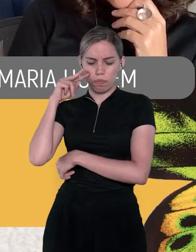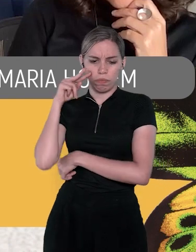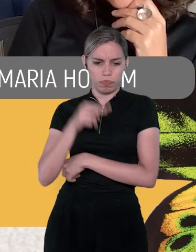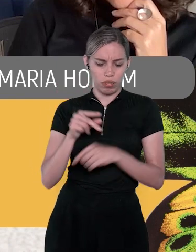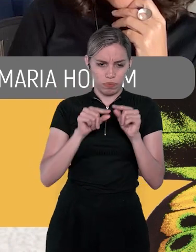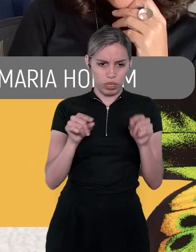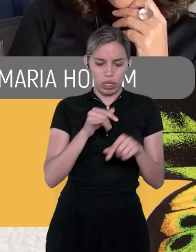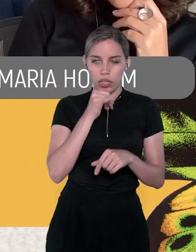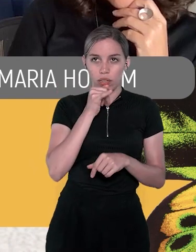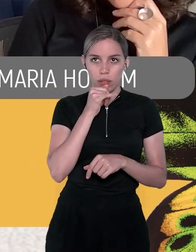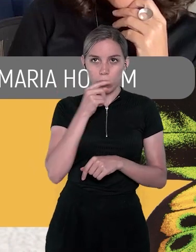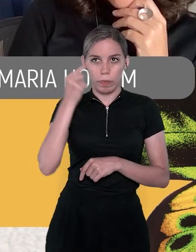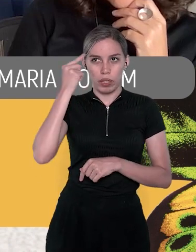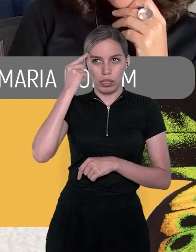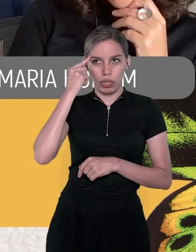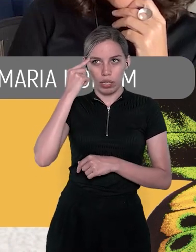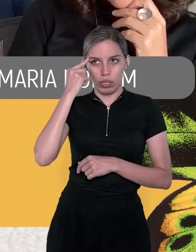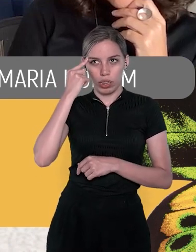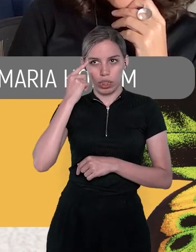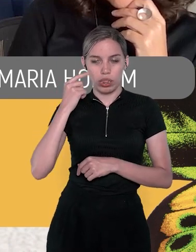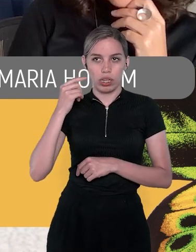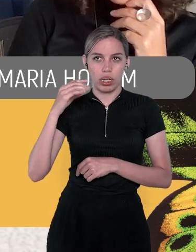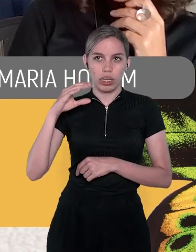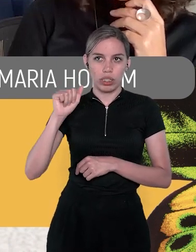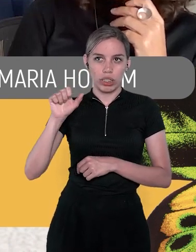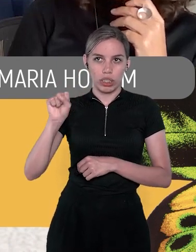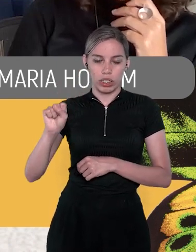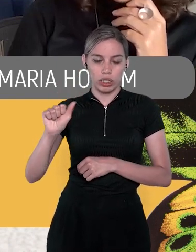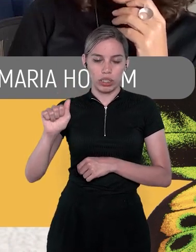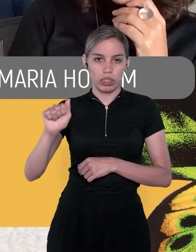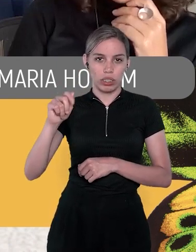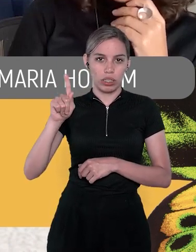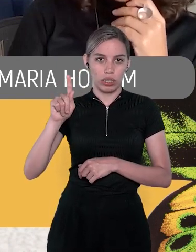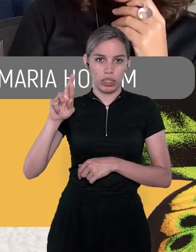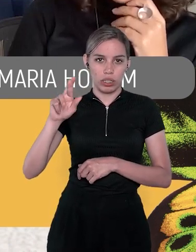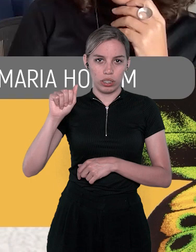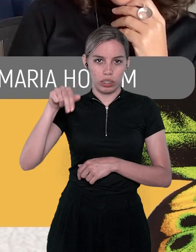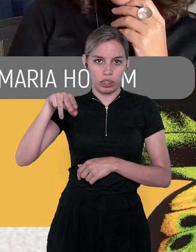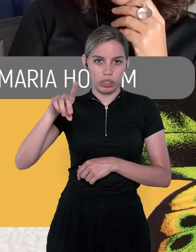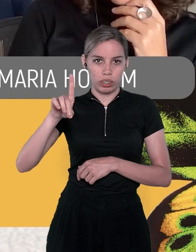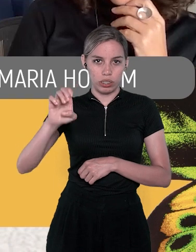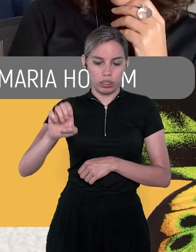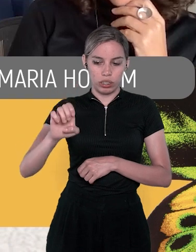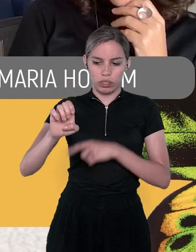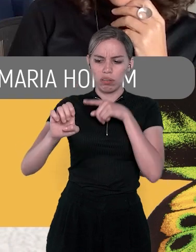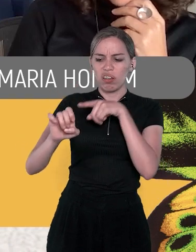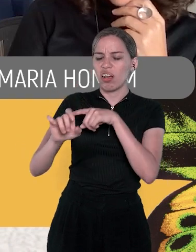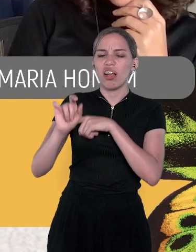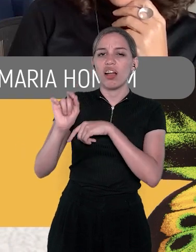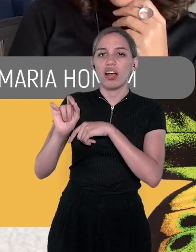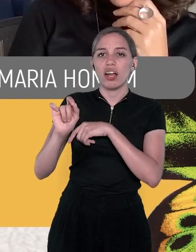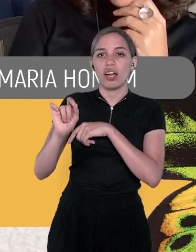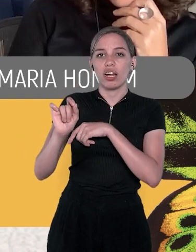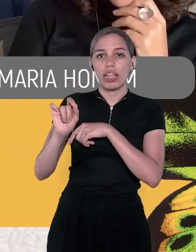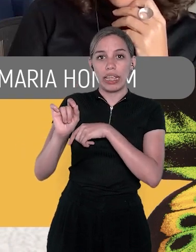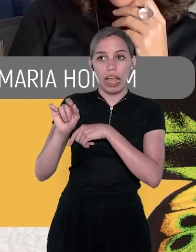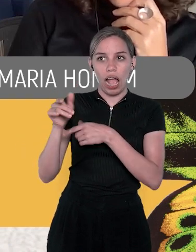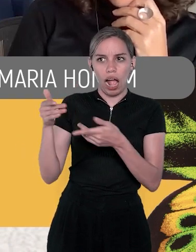ela. Assim, a mentalidade de Casa Grande. Pronto, a mentalidade de Casa Grande, né? Pô, a Casa Grande não existe